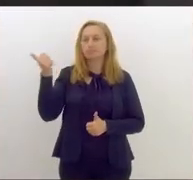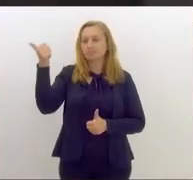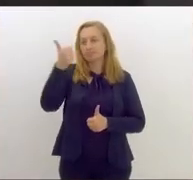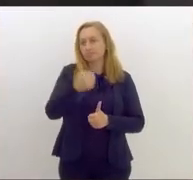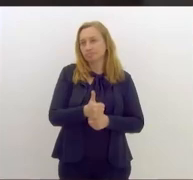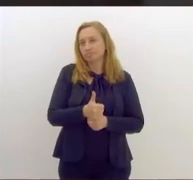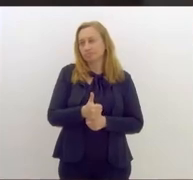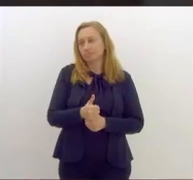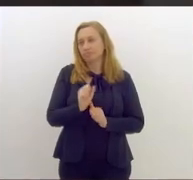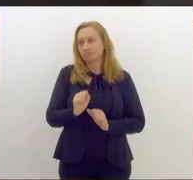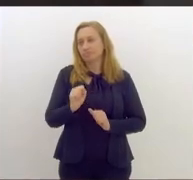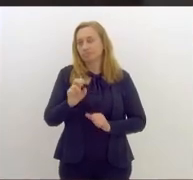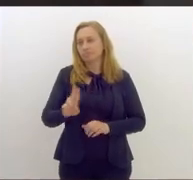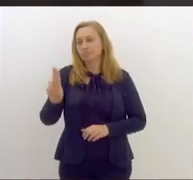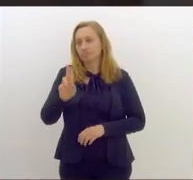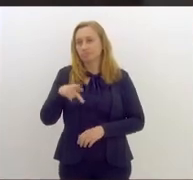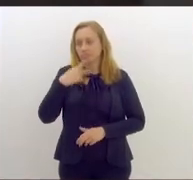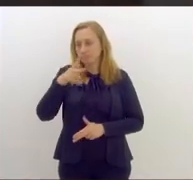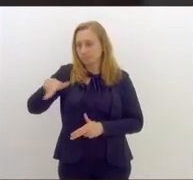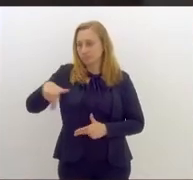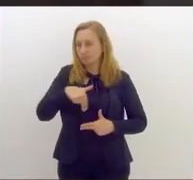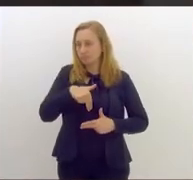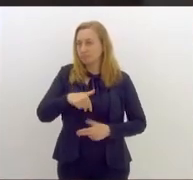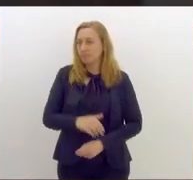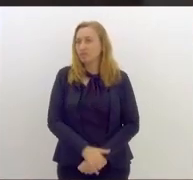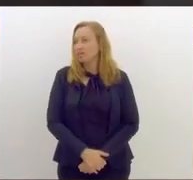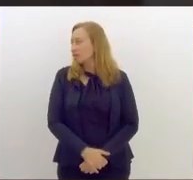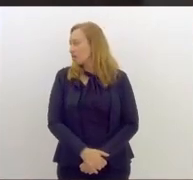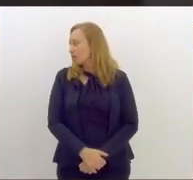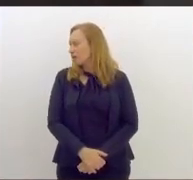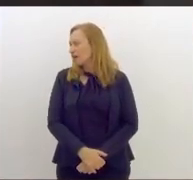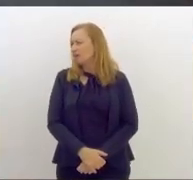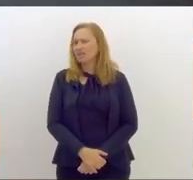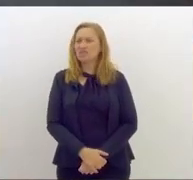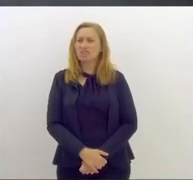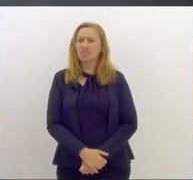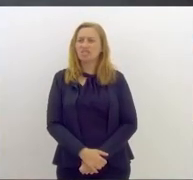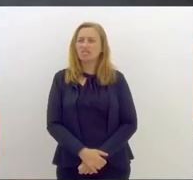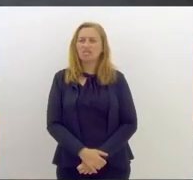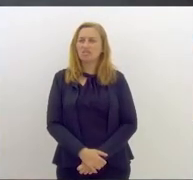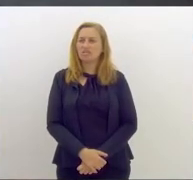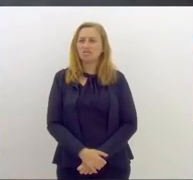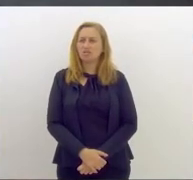dos trabalhos para que eu possa fazer uso da palavra como próximo morador escrito